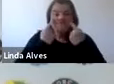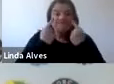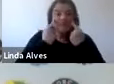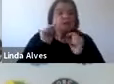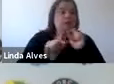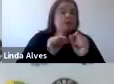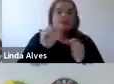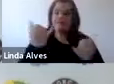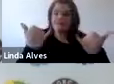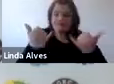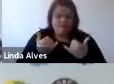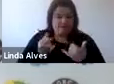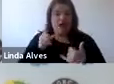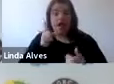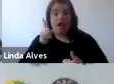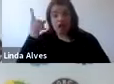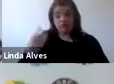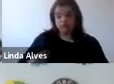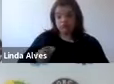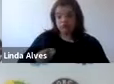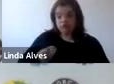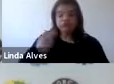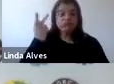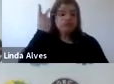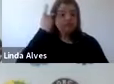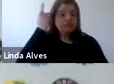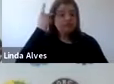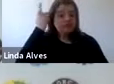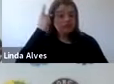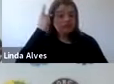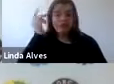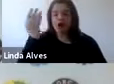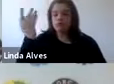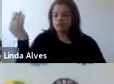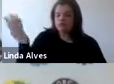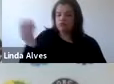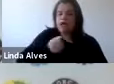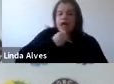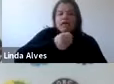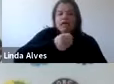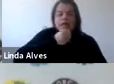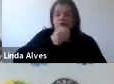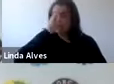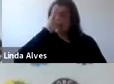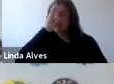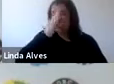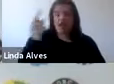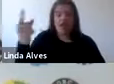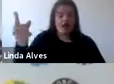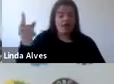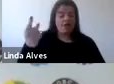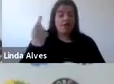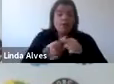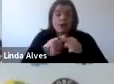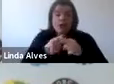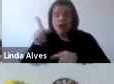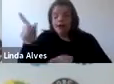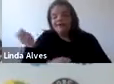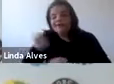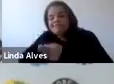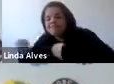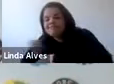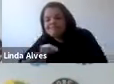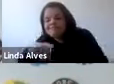Paulo, inclusive, nesse momento, fazendo uma entrevista diretamente de lá, da onde está participando das negociações em relação à